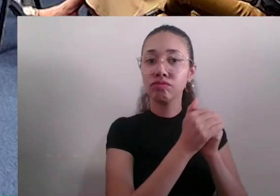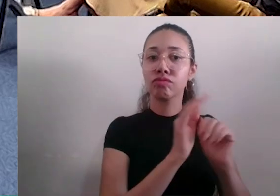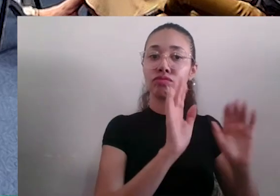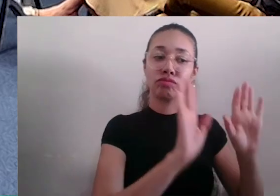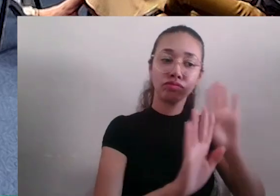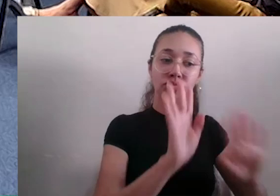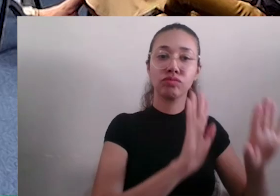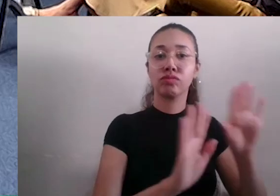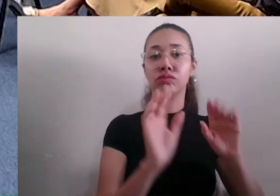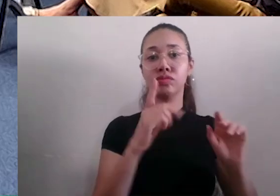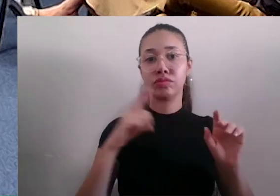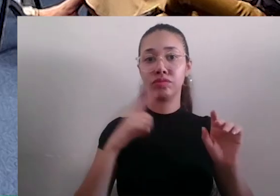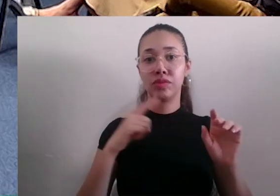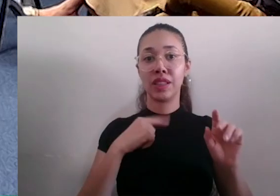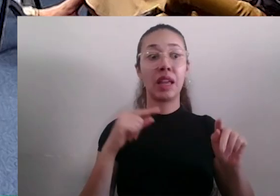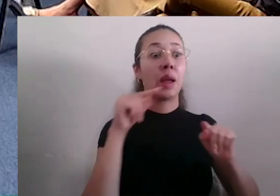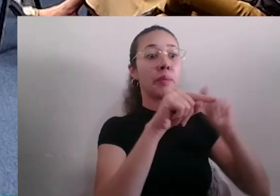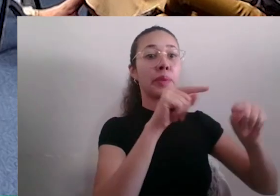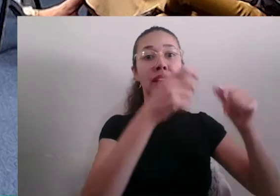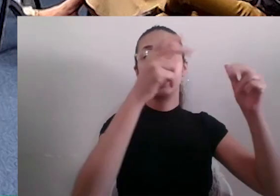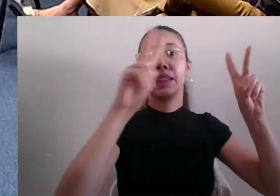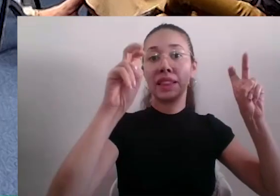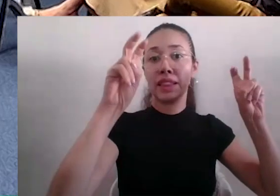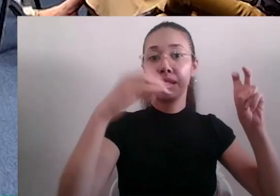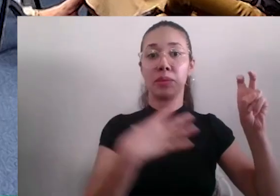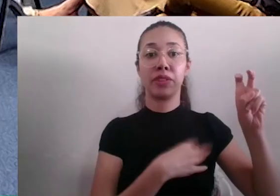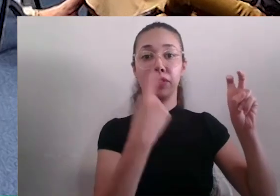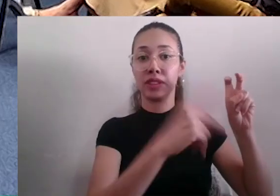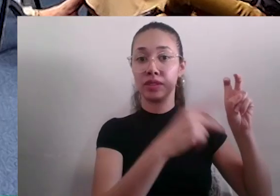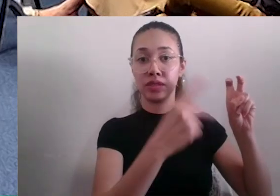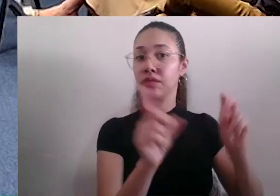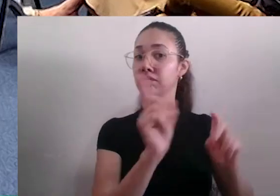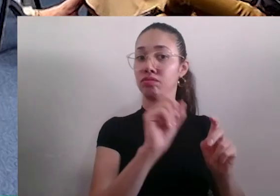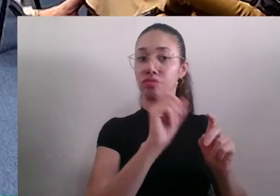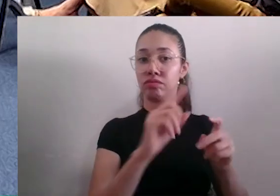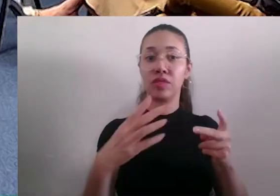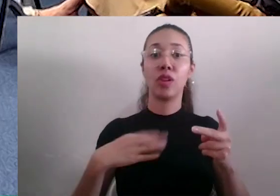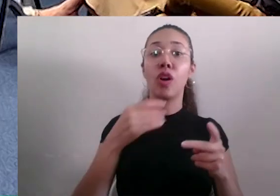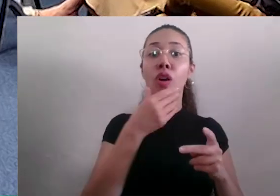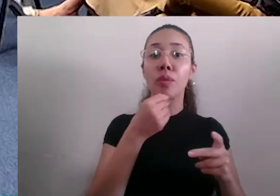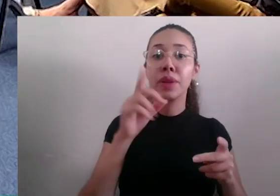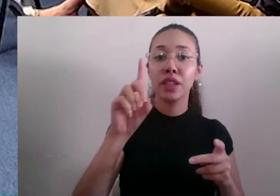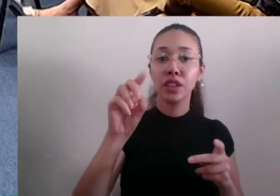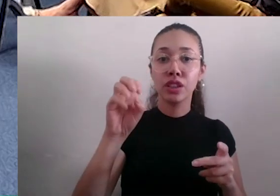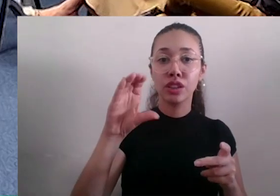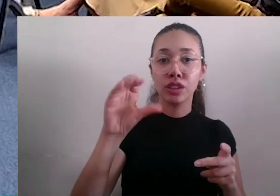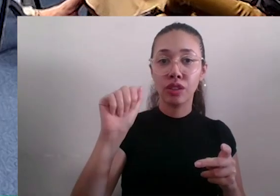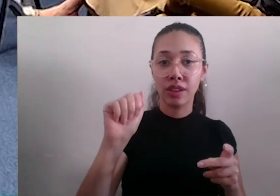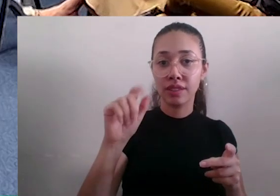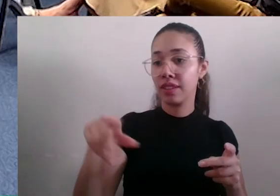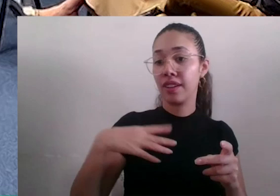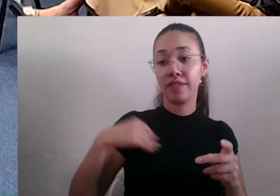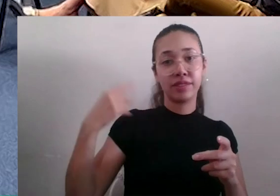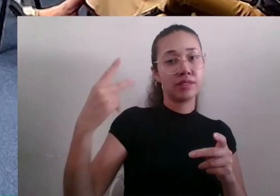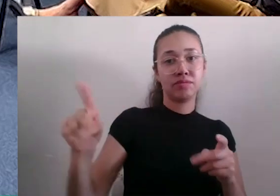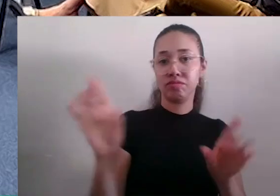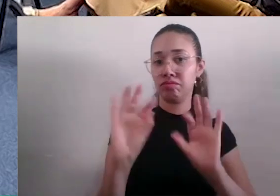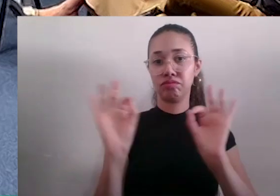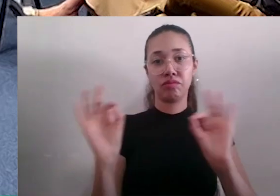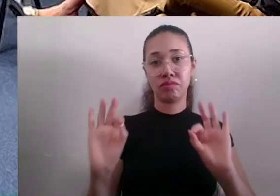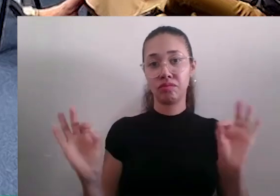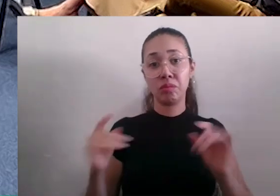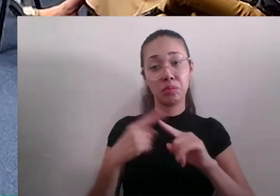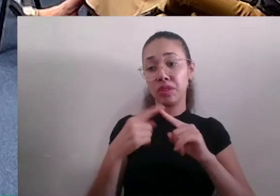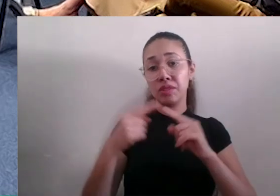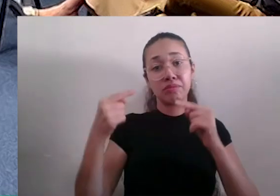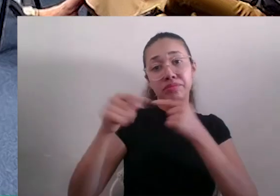Angela a gente não fala dos filhos dela a gente não fala dos filhos do Doca a gente não fala da família de ninguém por porque eles não tem nada a ver com isso